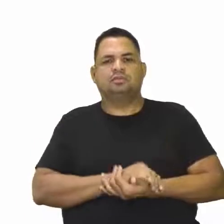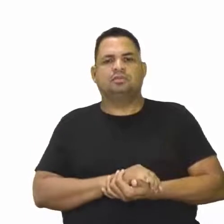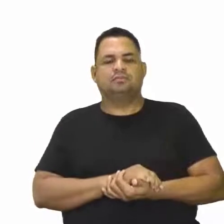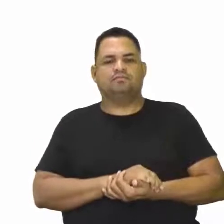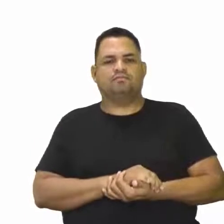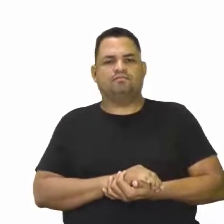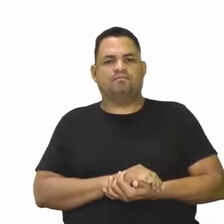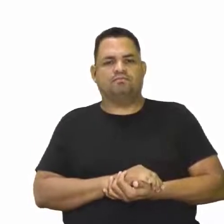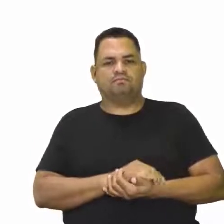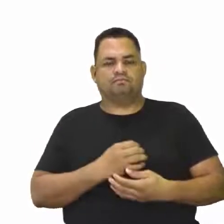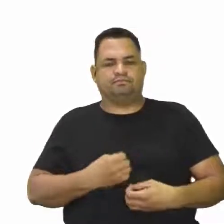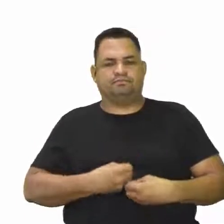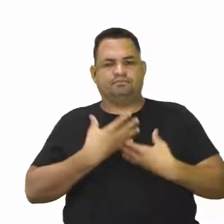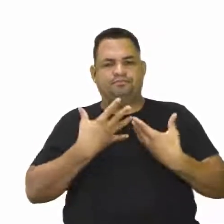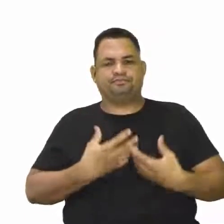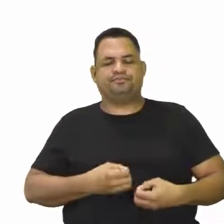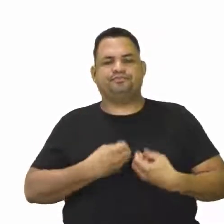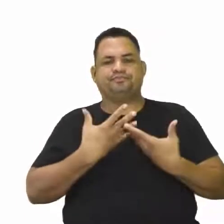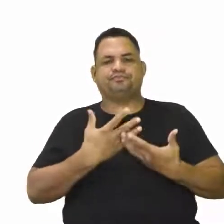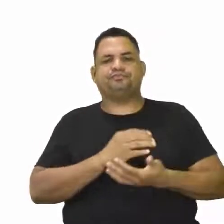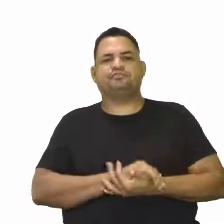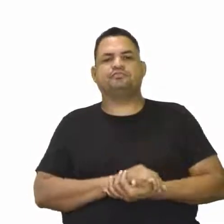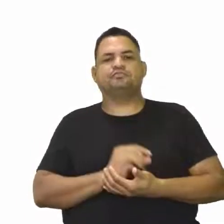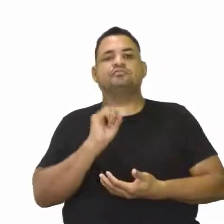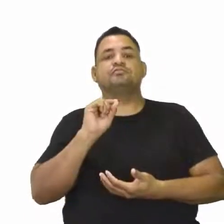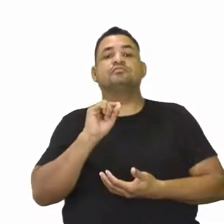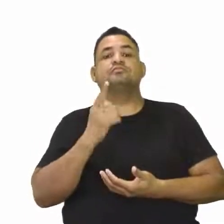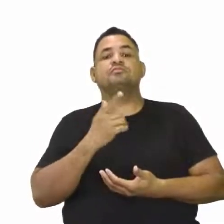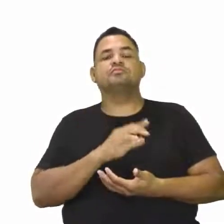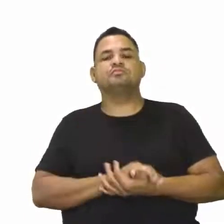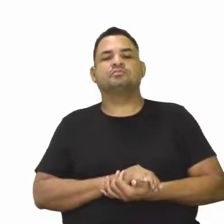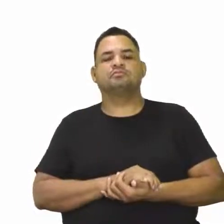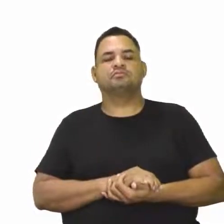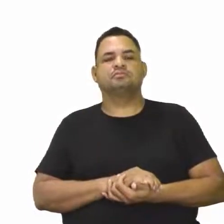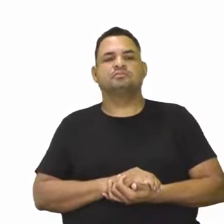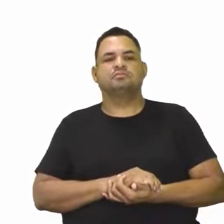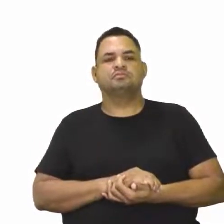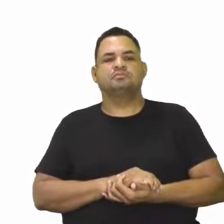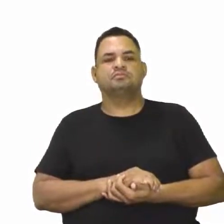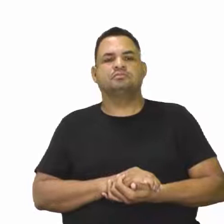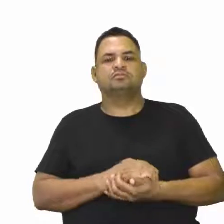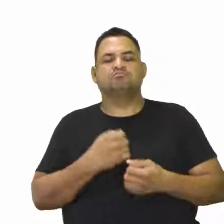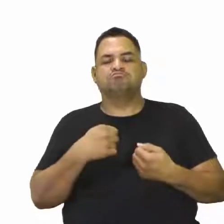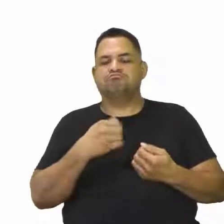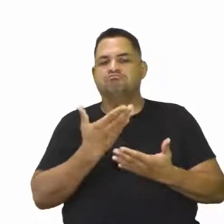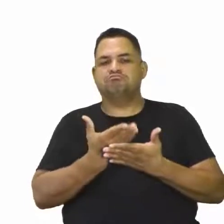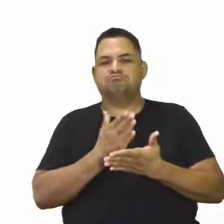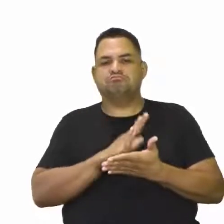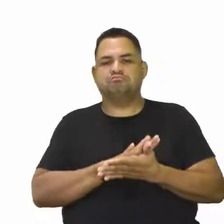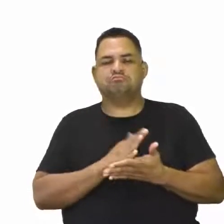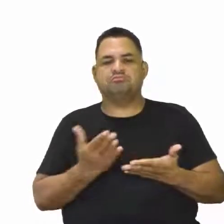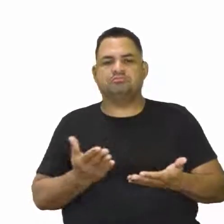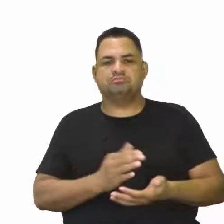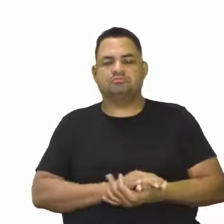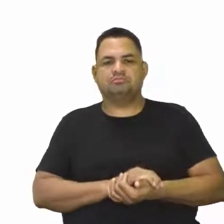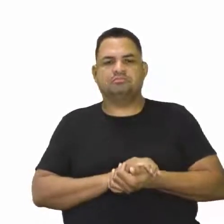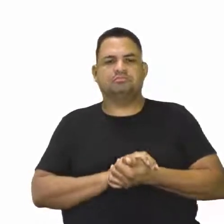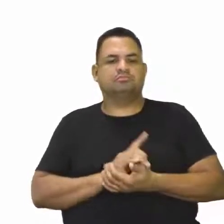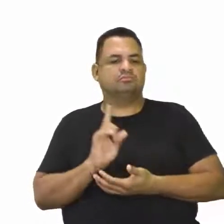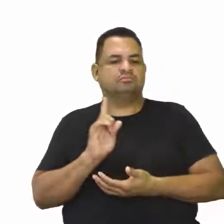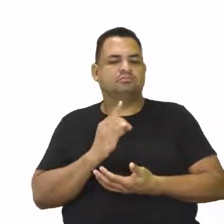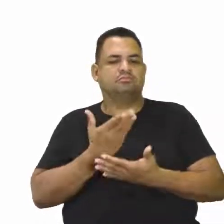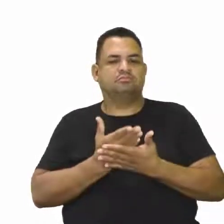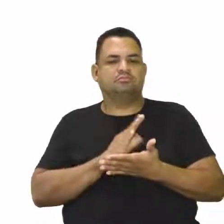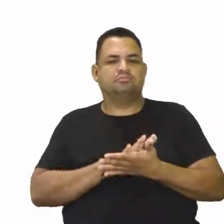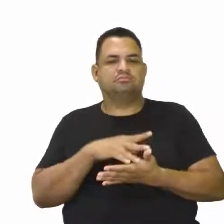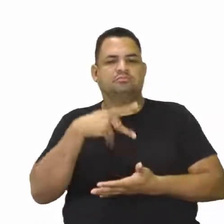uma poesia. E aí, do que se trata, Tainá? Diz para eles, sem traduzir. Não vou traduzir. Não vai traduzir